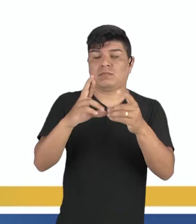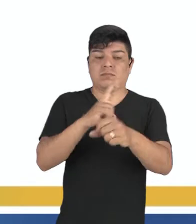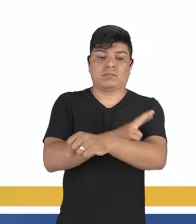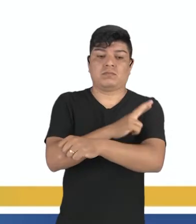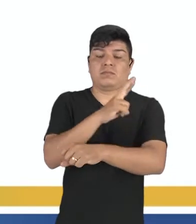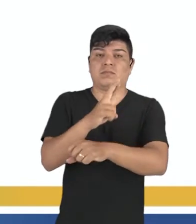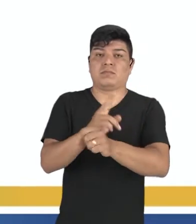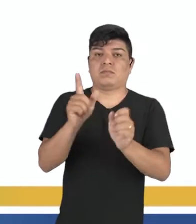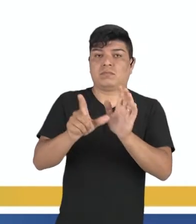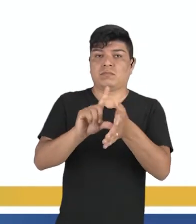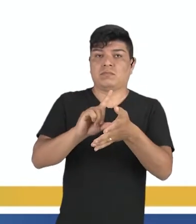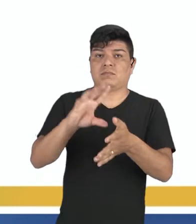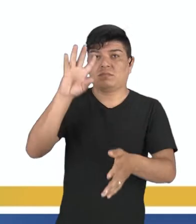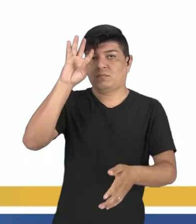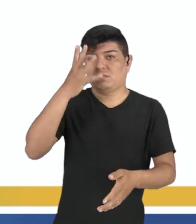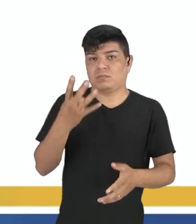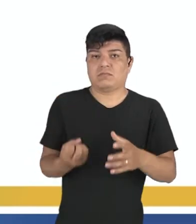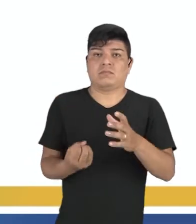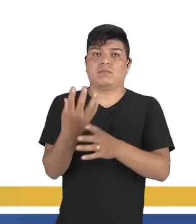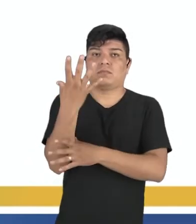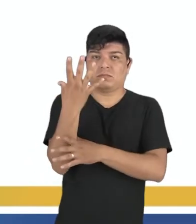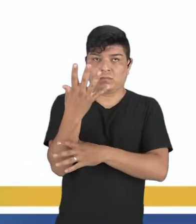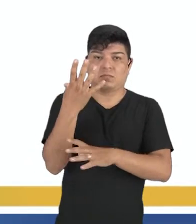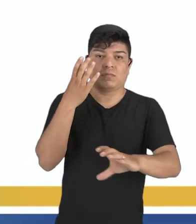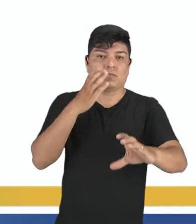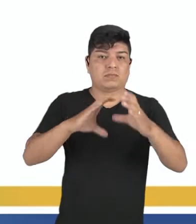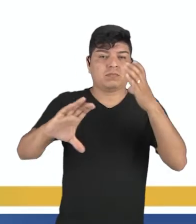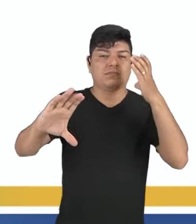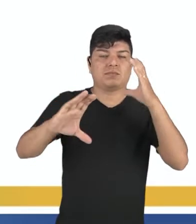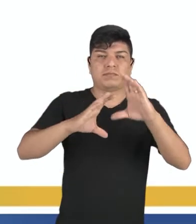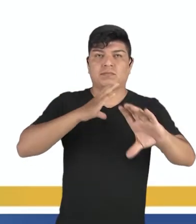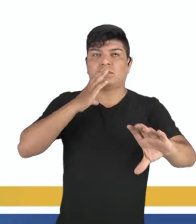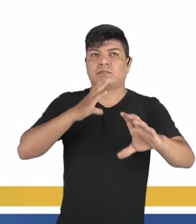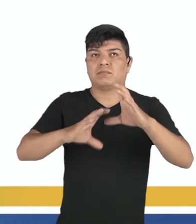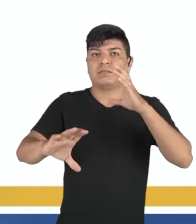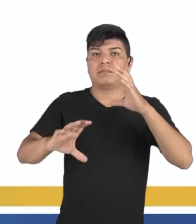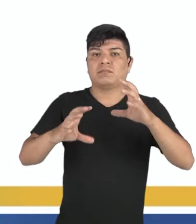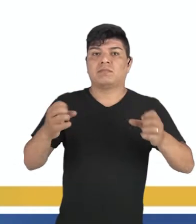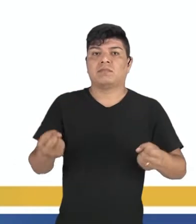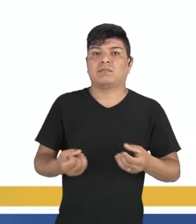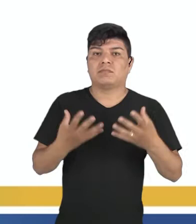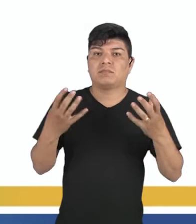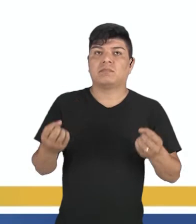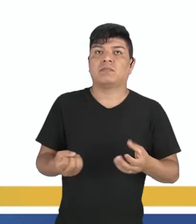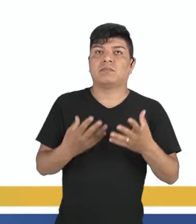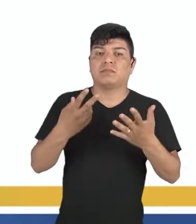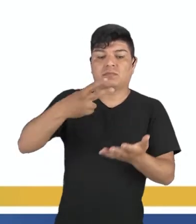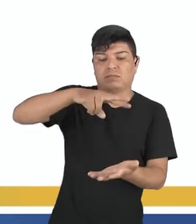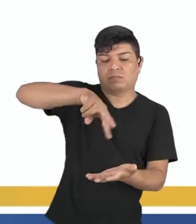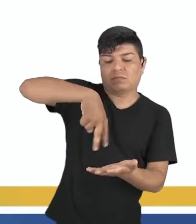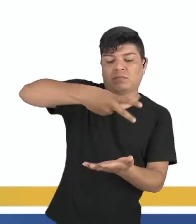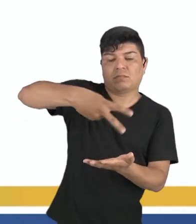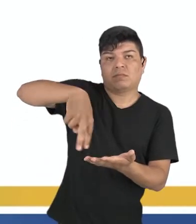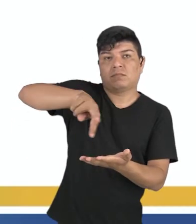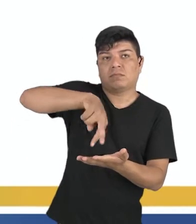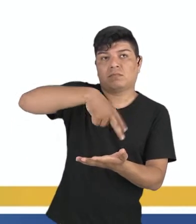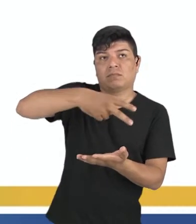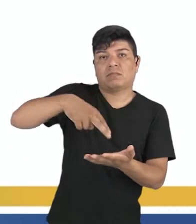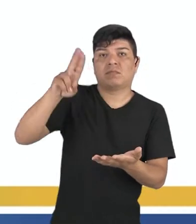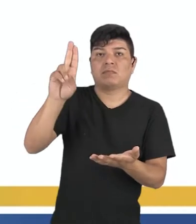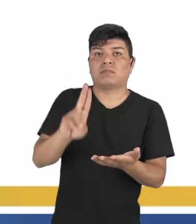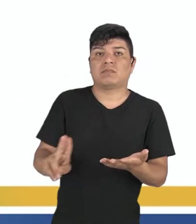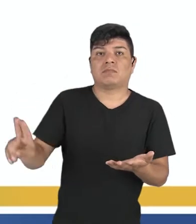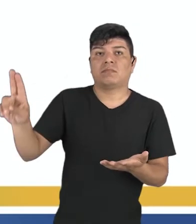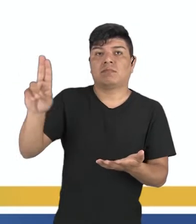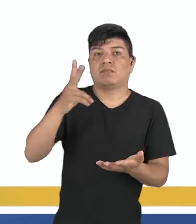do descobrimento. O canto era entoado para embalar o bate-pau, danças ritmadas com o uso